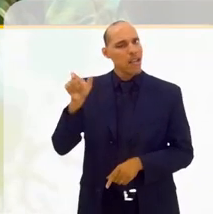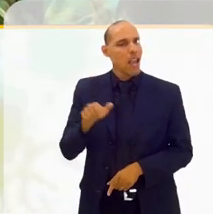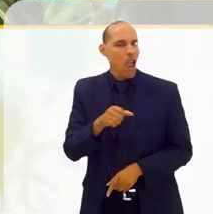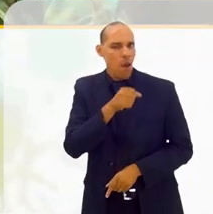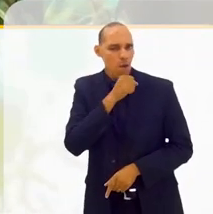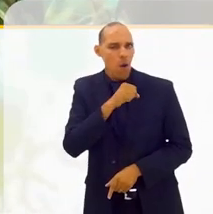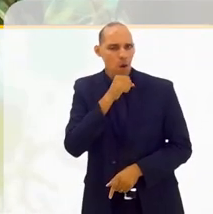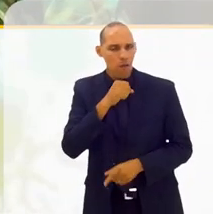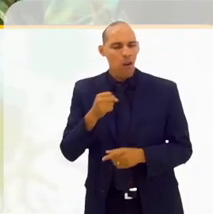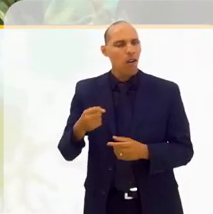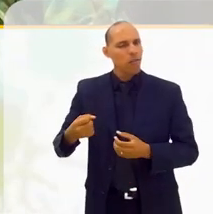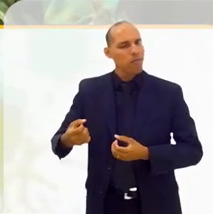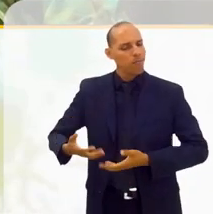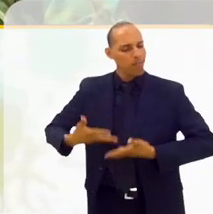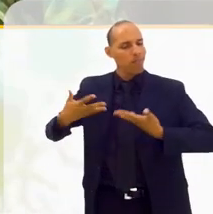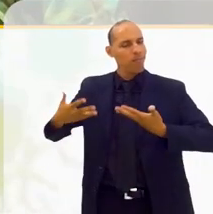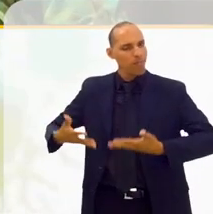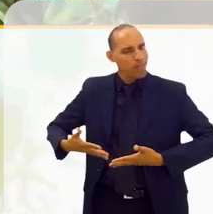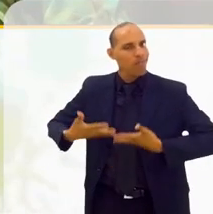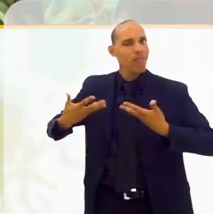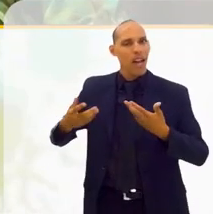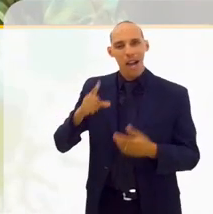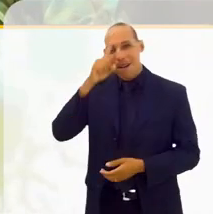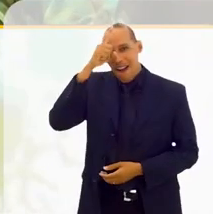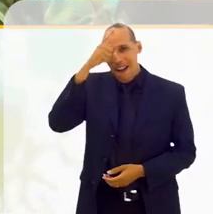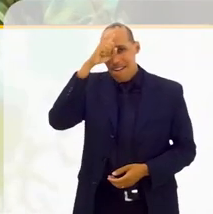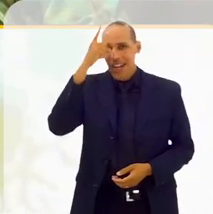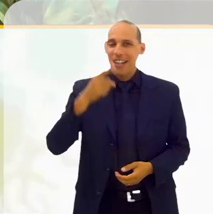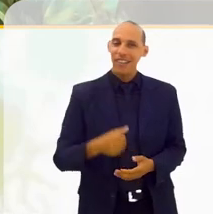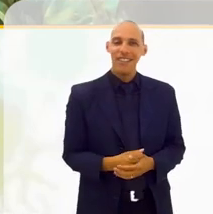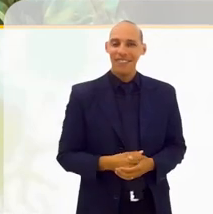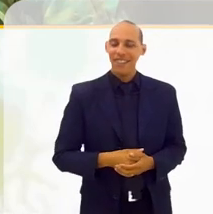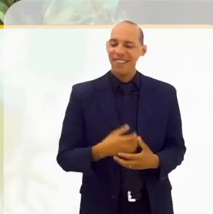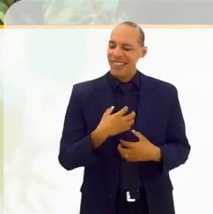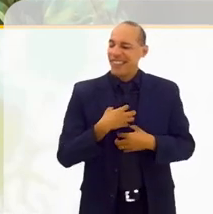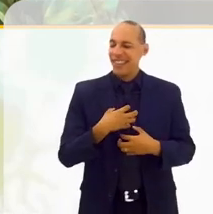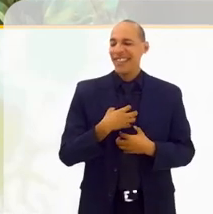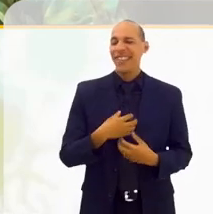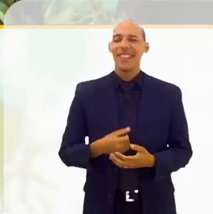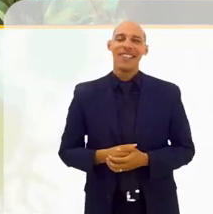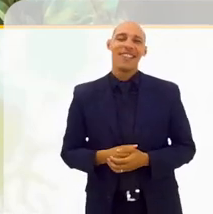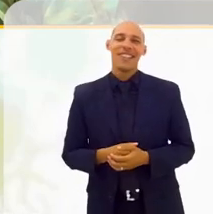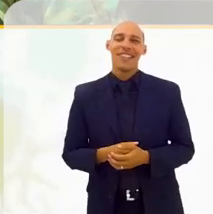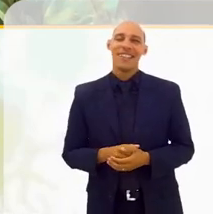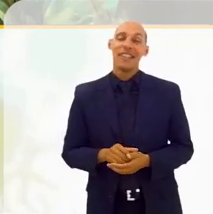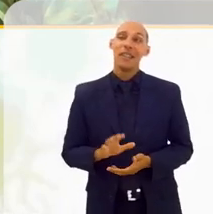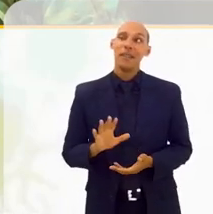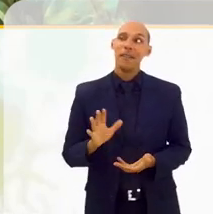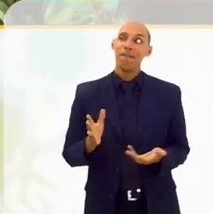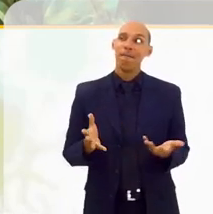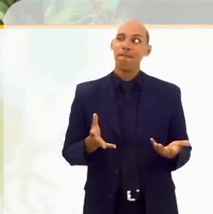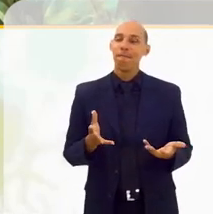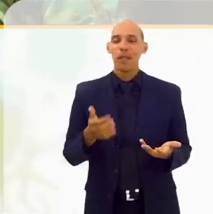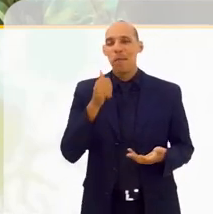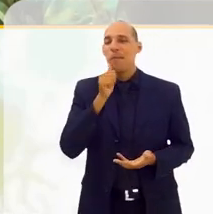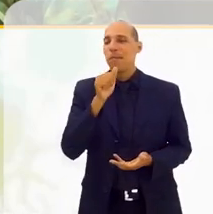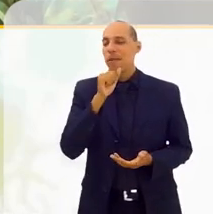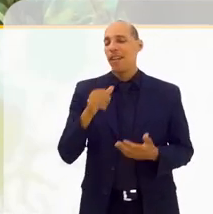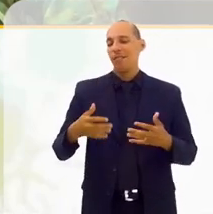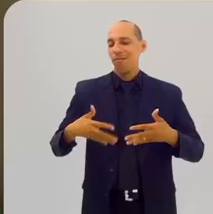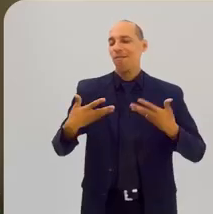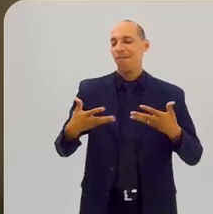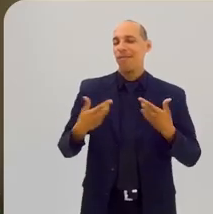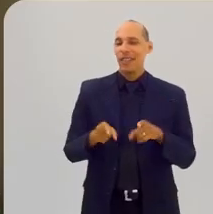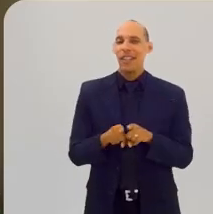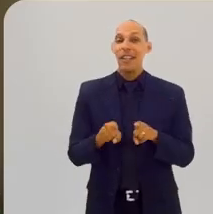ele me incentivava bastante nessa questão da criatividade eu sentia isso mas a